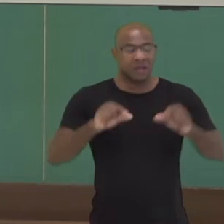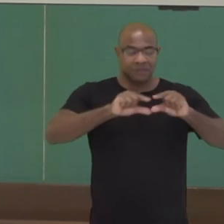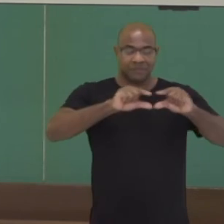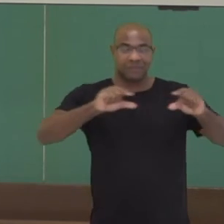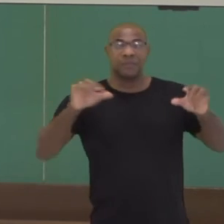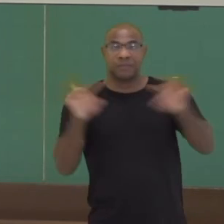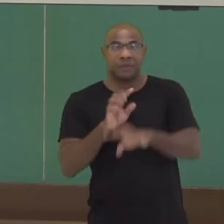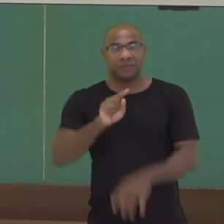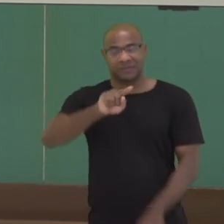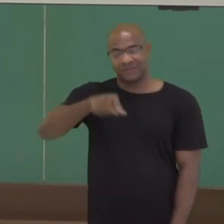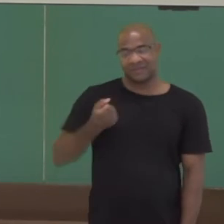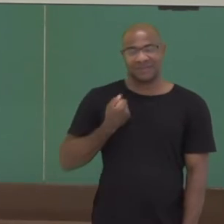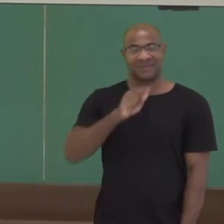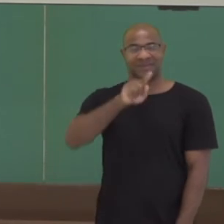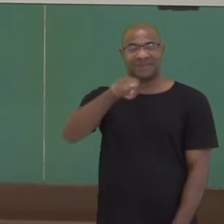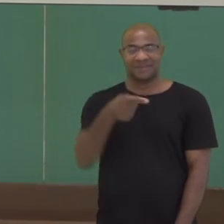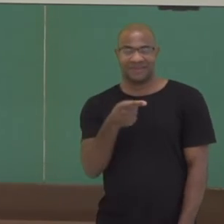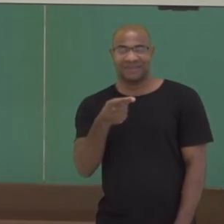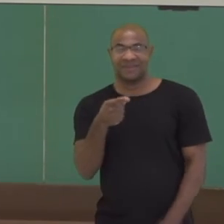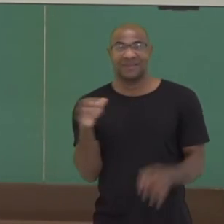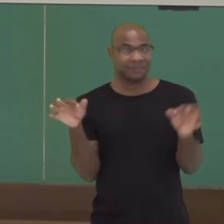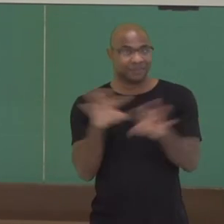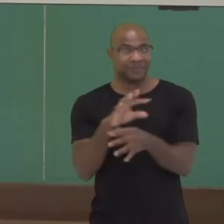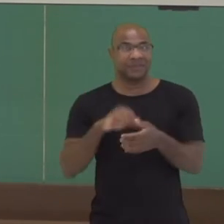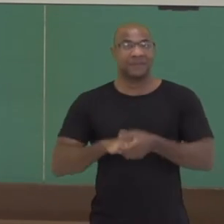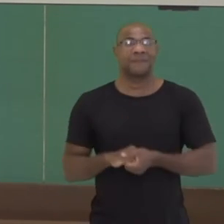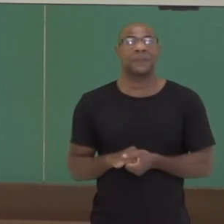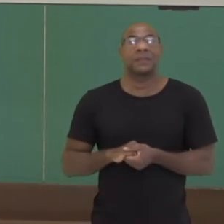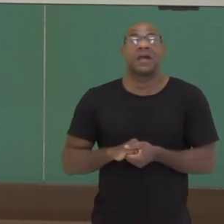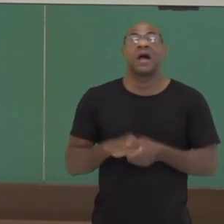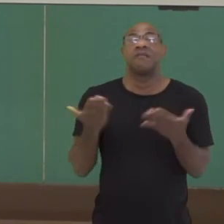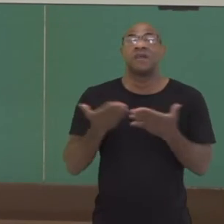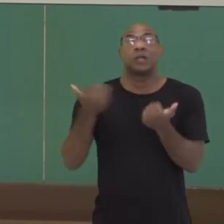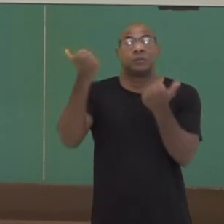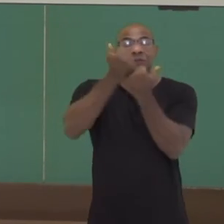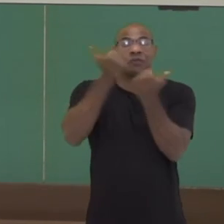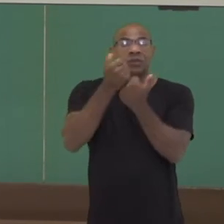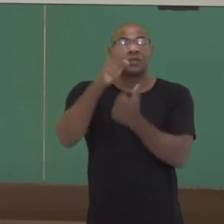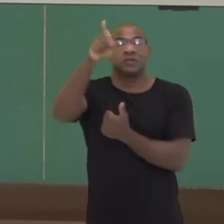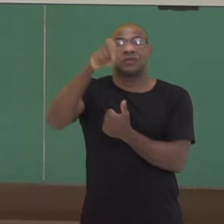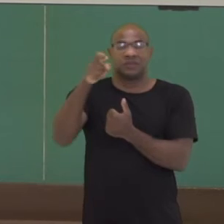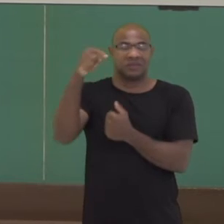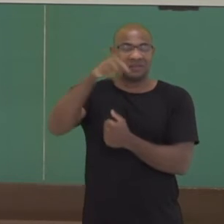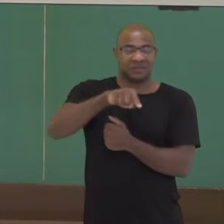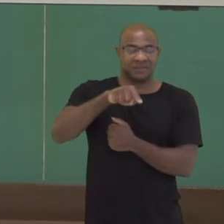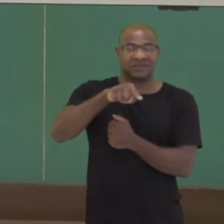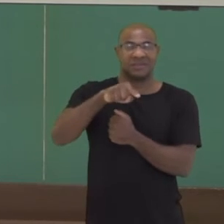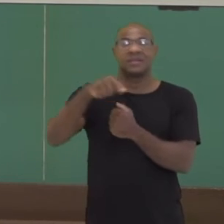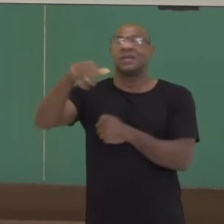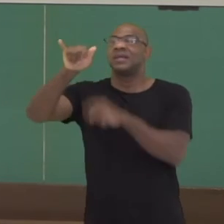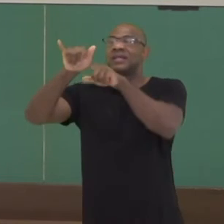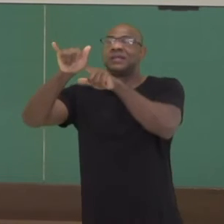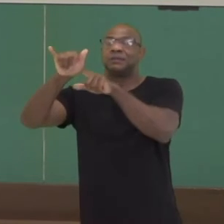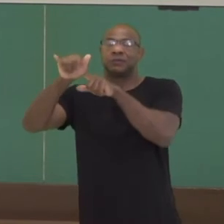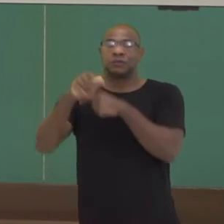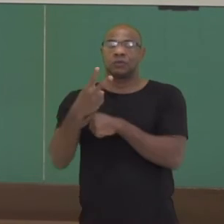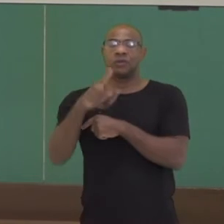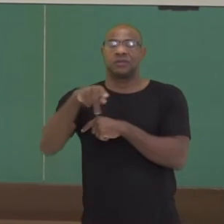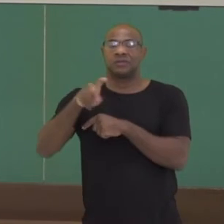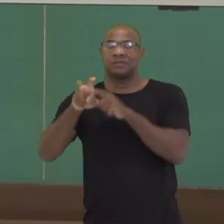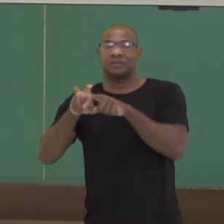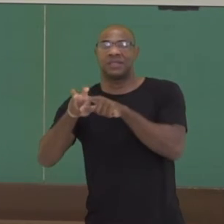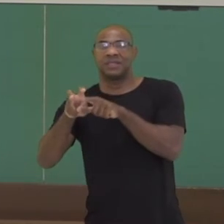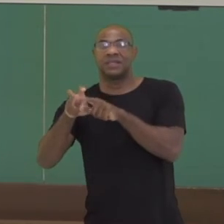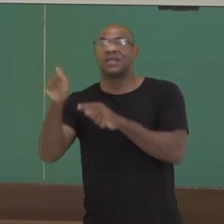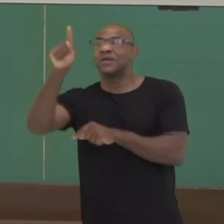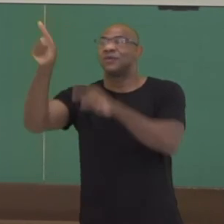decimal. Então, eu substituo lá o x por menos 0,6, o y por 2,5 e o